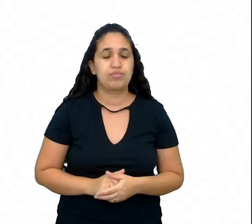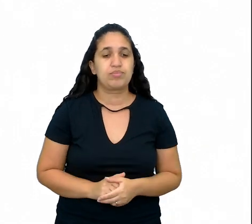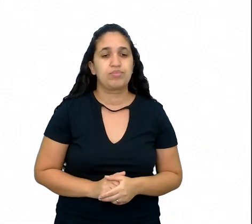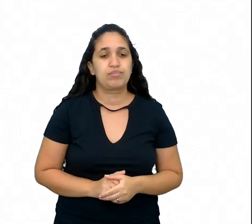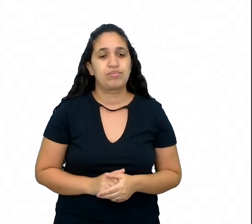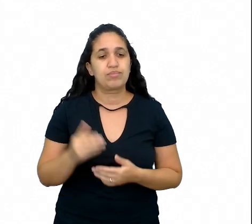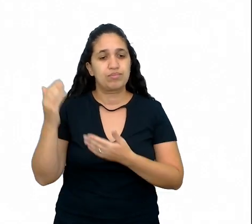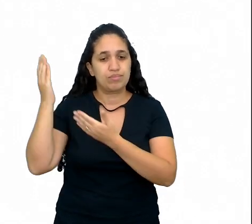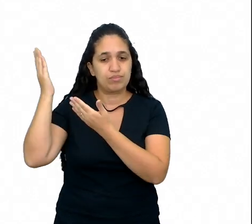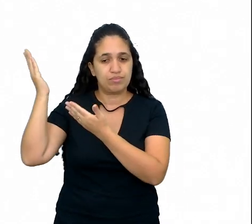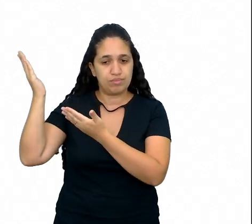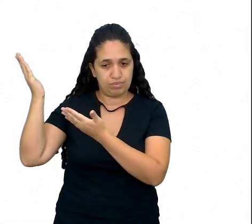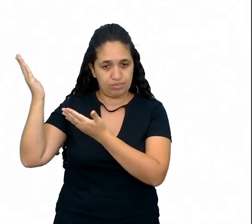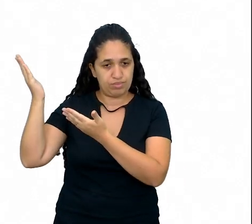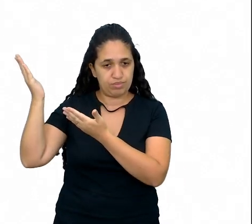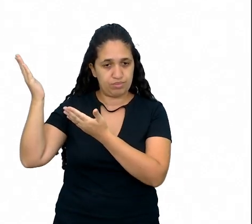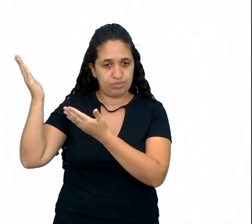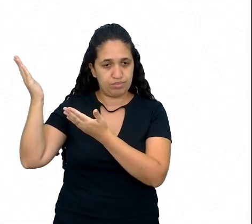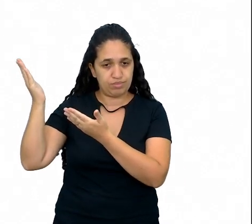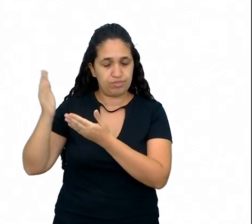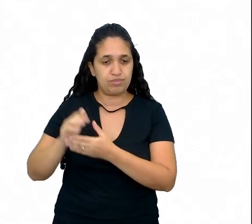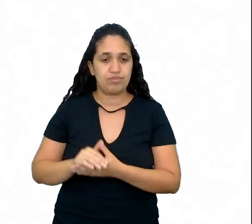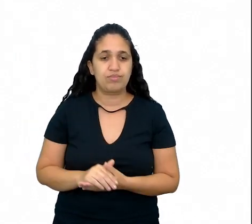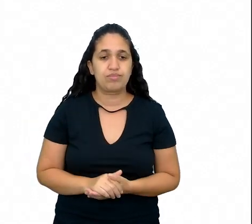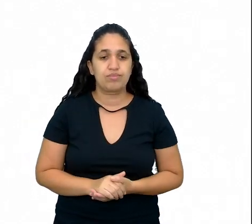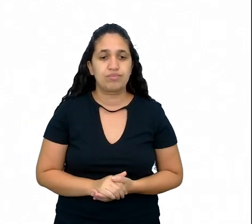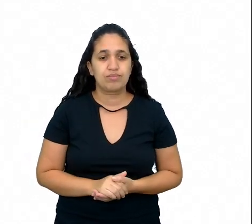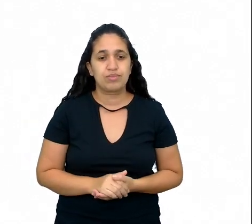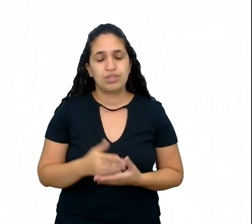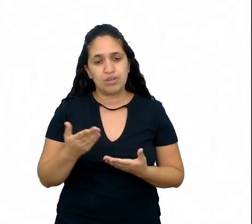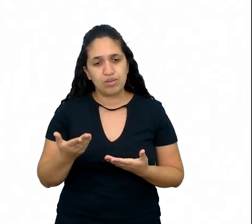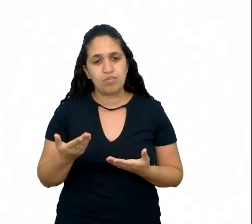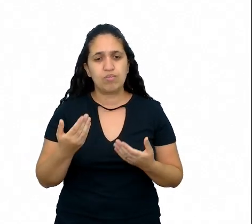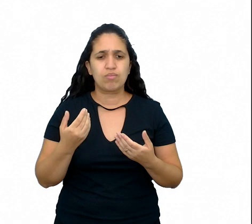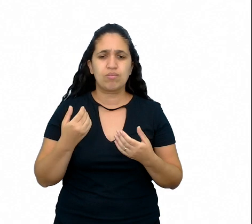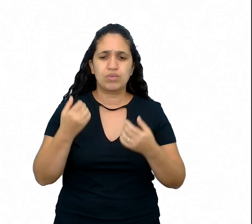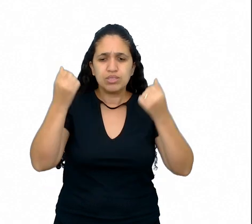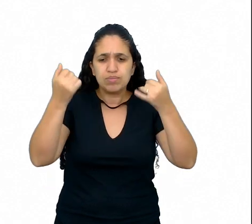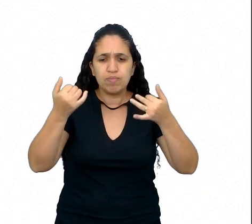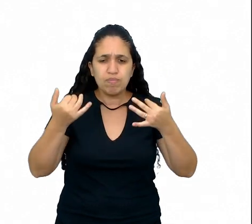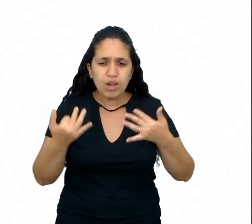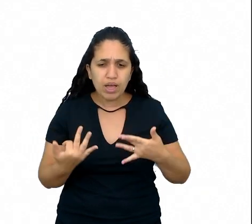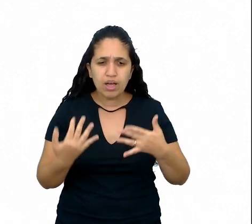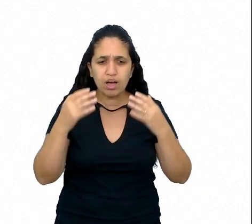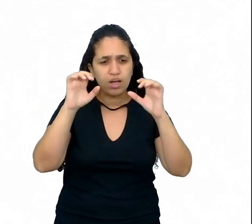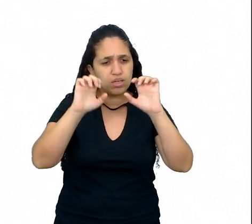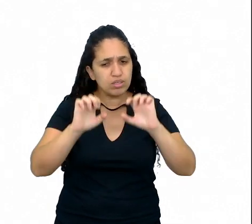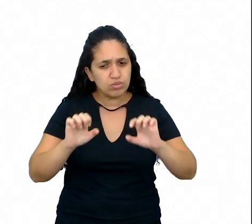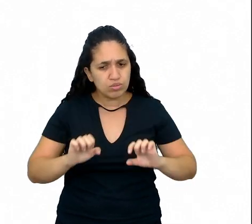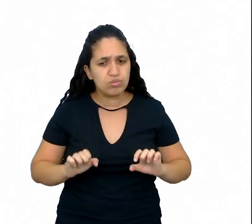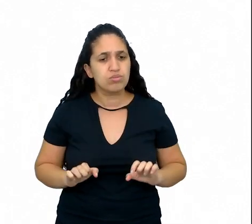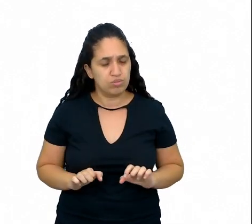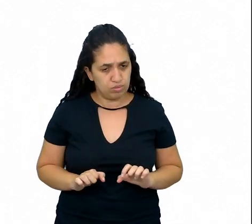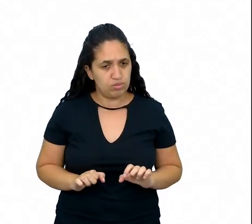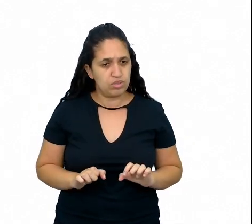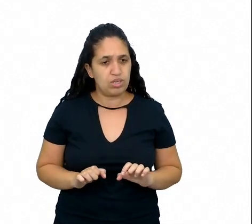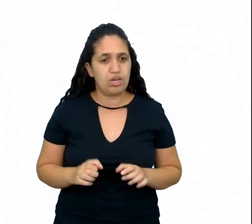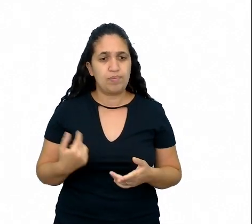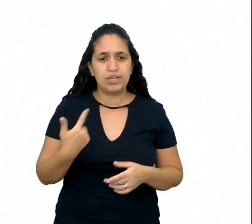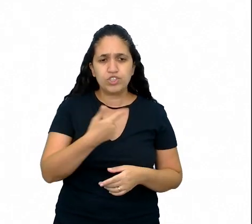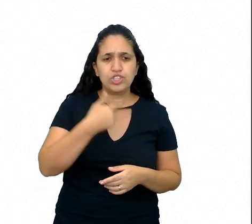Então, aqui a gente tem trazido para vocês, né? A gente traz toda essa estrutura do material para a